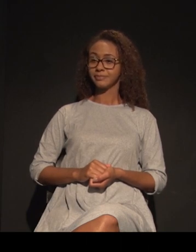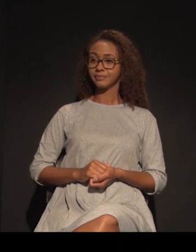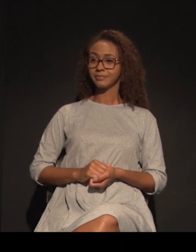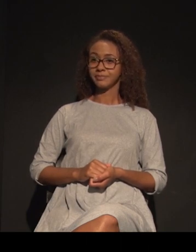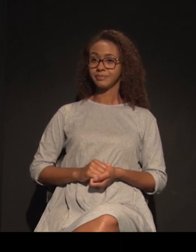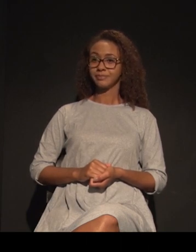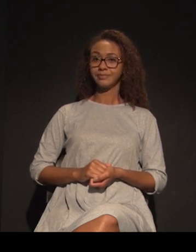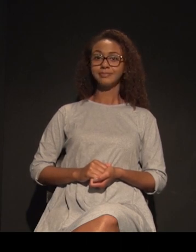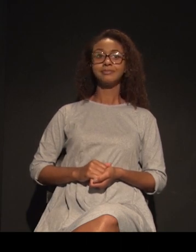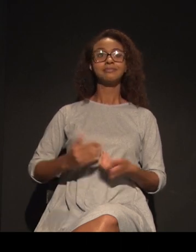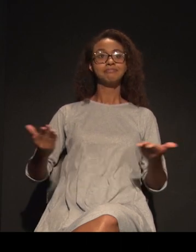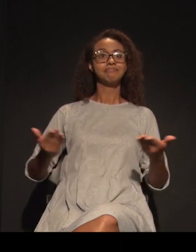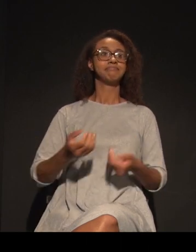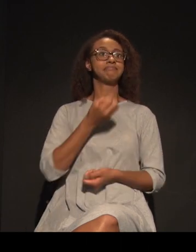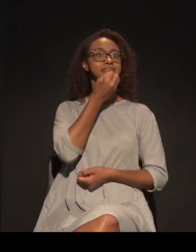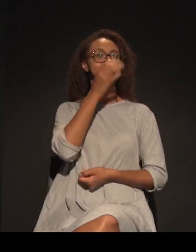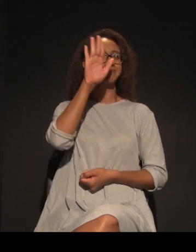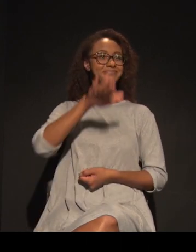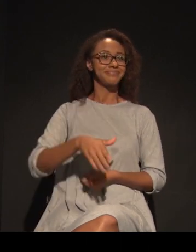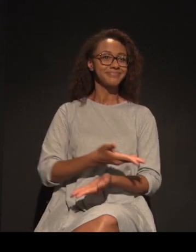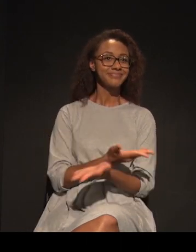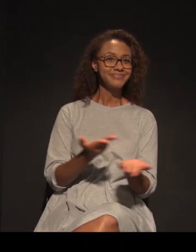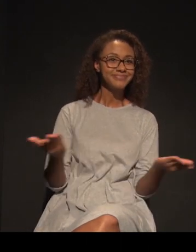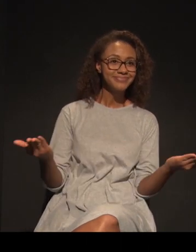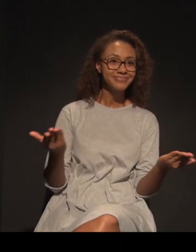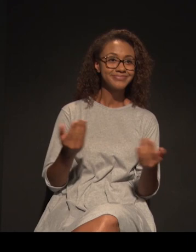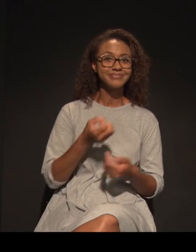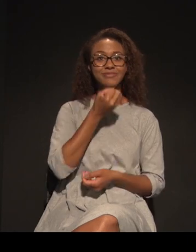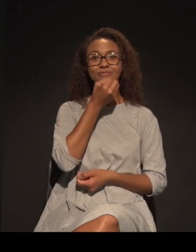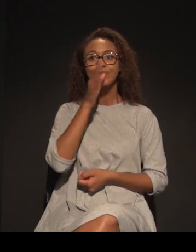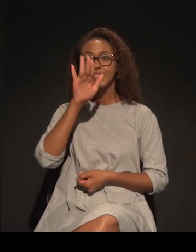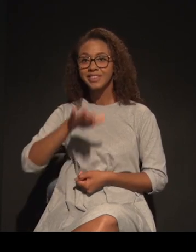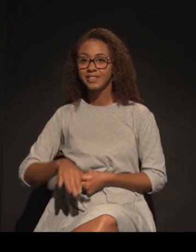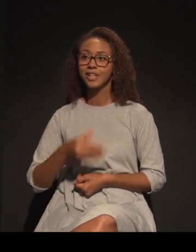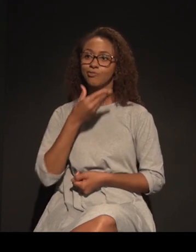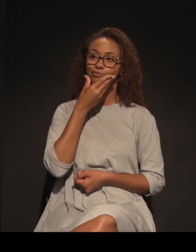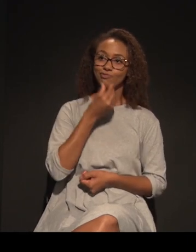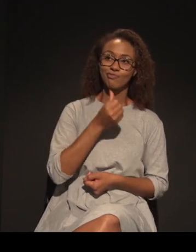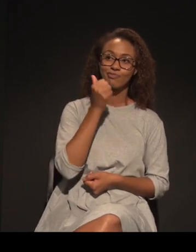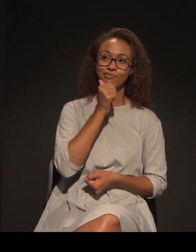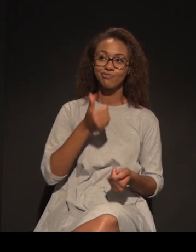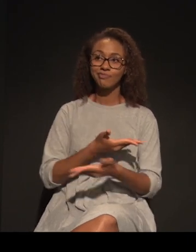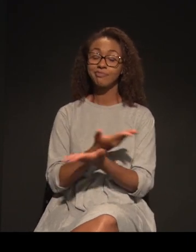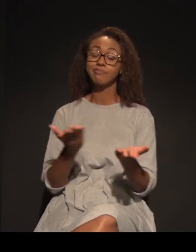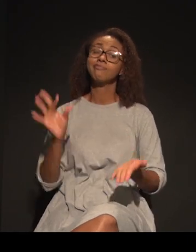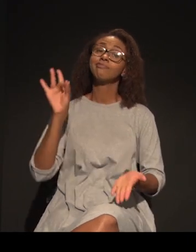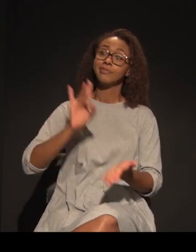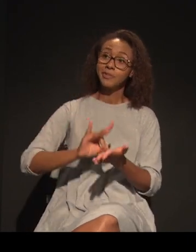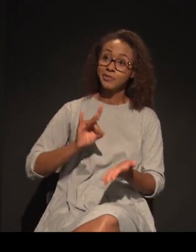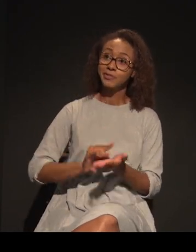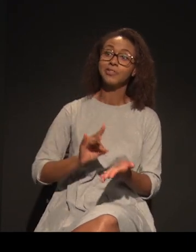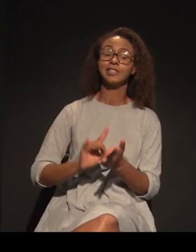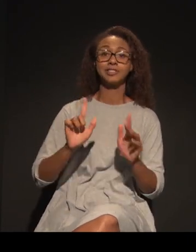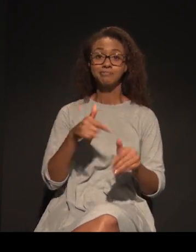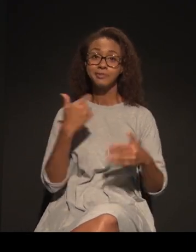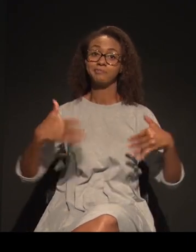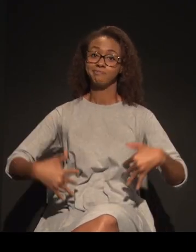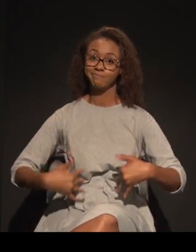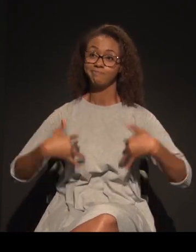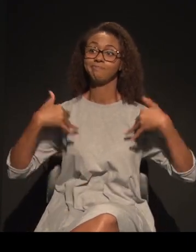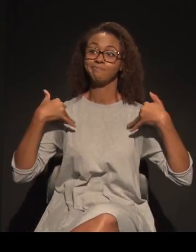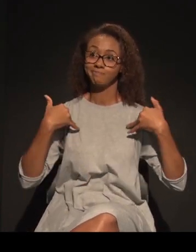bom gente boa tarde boa tarde a todos ea todos realmente é uma alegria muito grande fazer